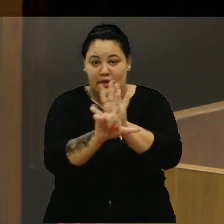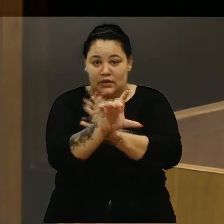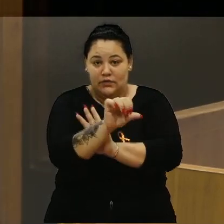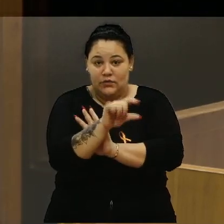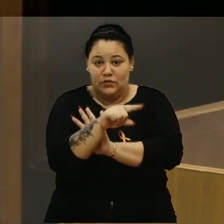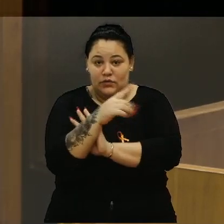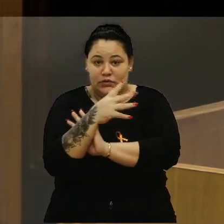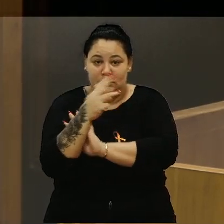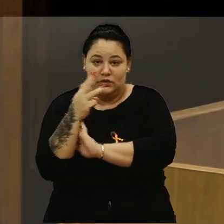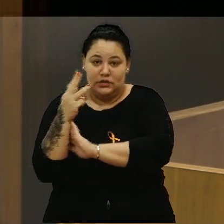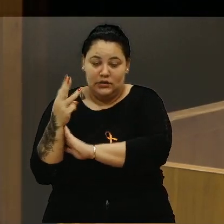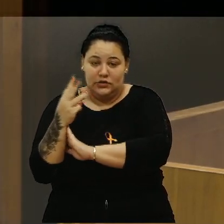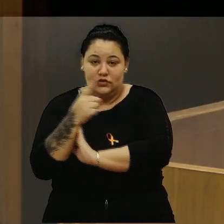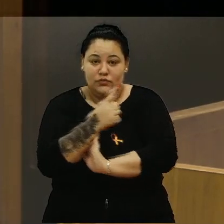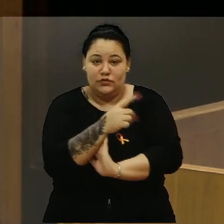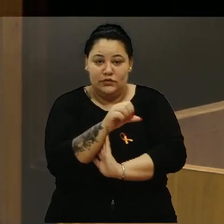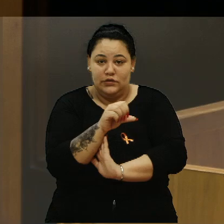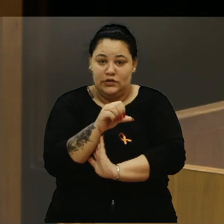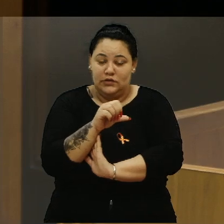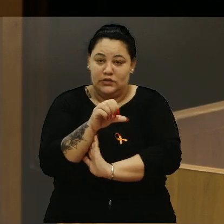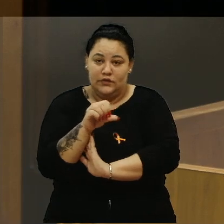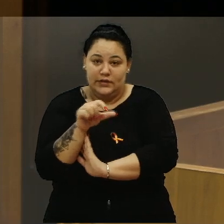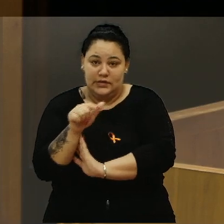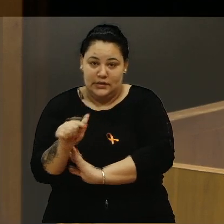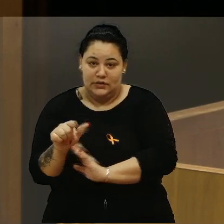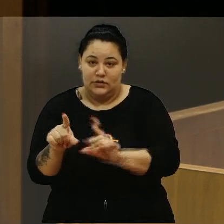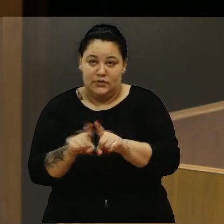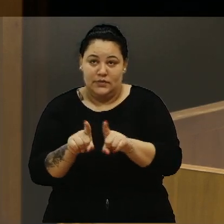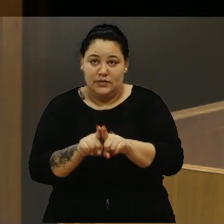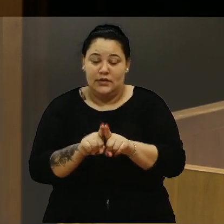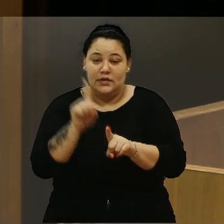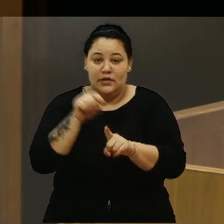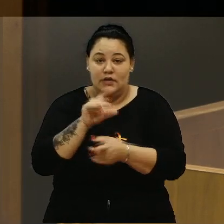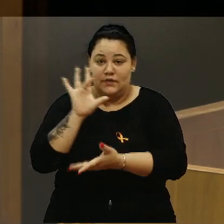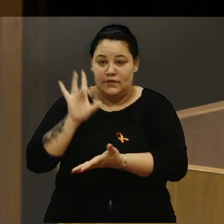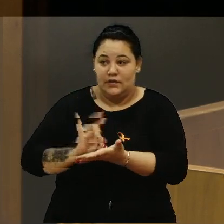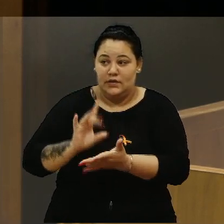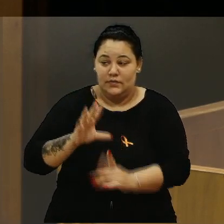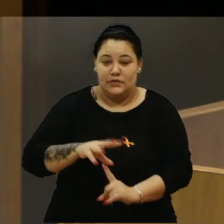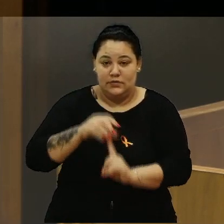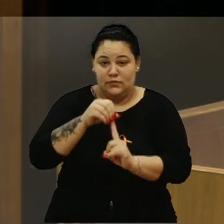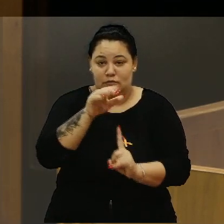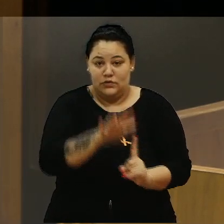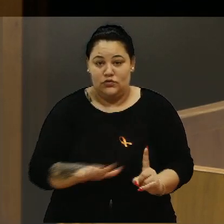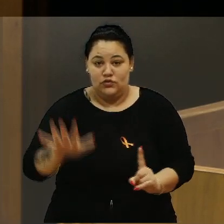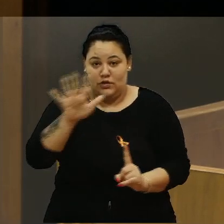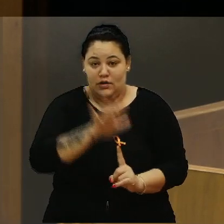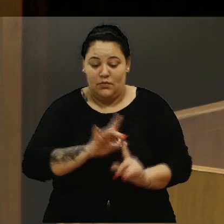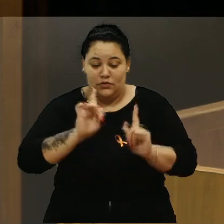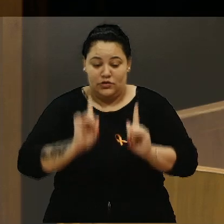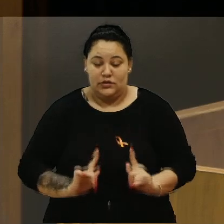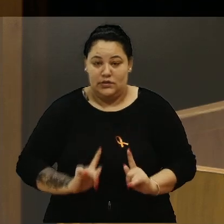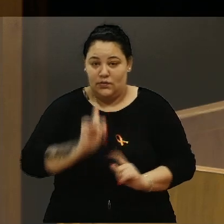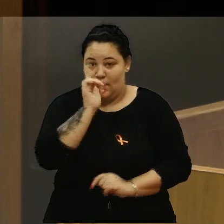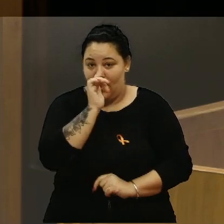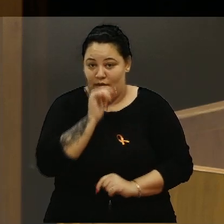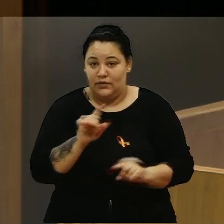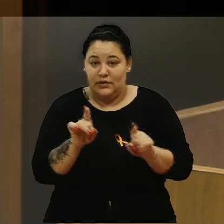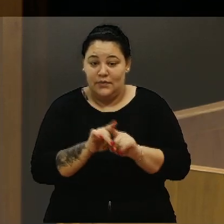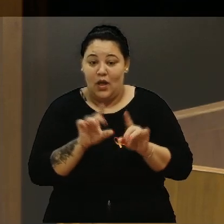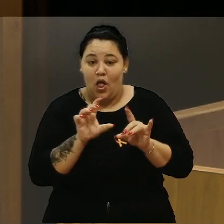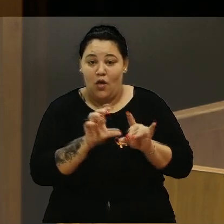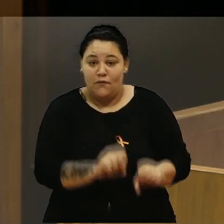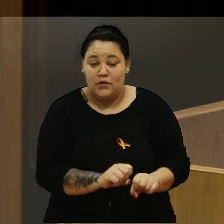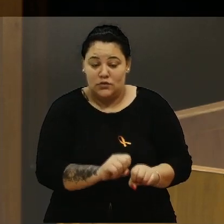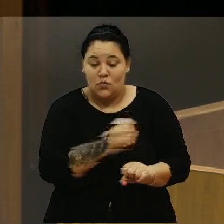9.433, de 1997, estabelece os princípios gerais para a gestão da água como o domínio público das